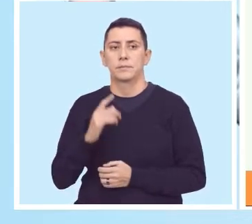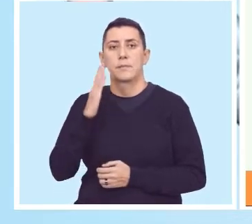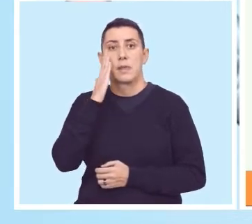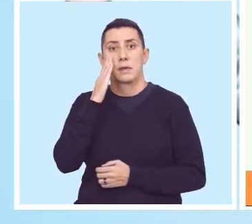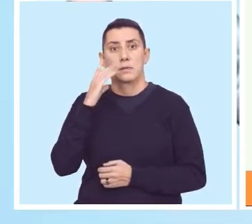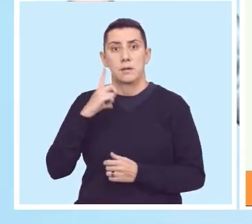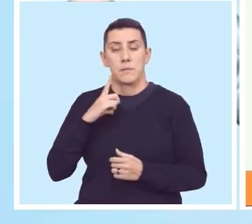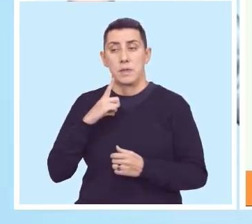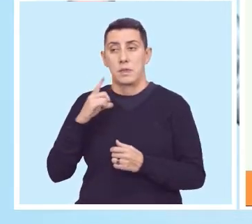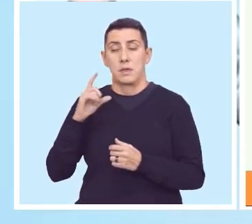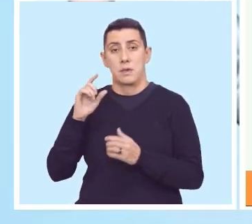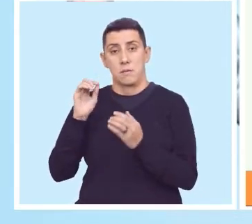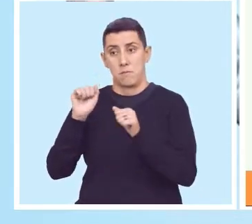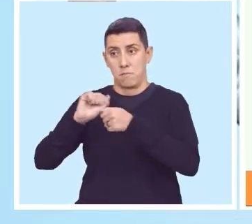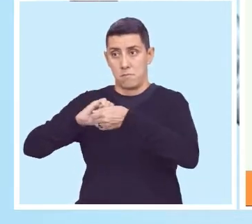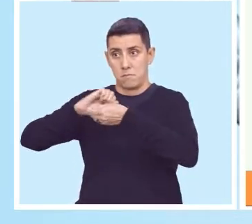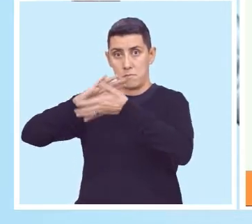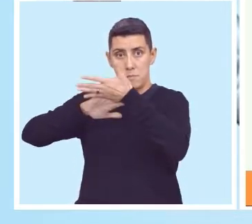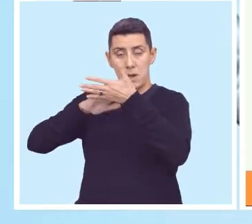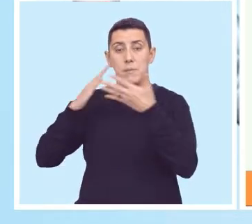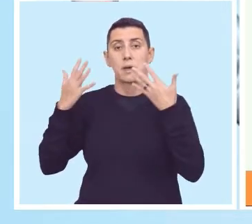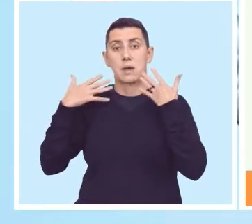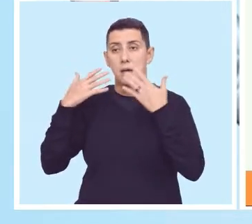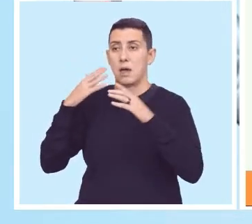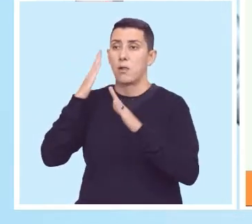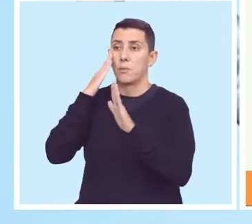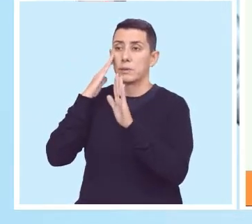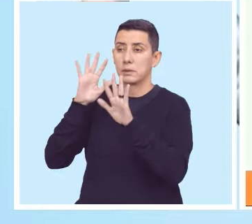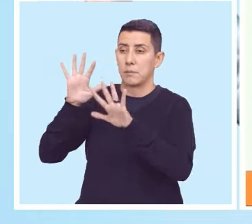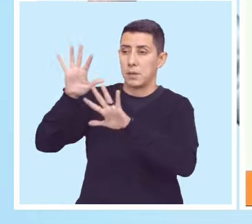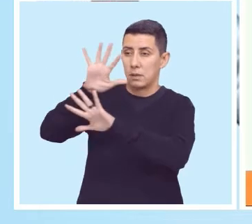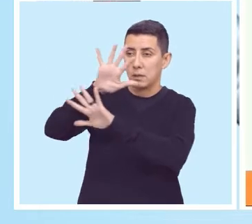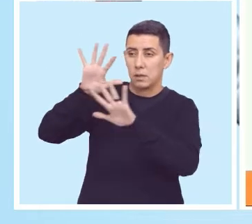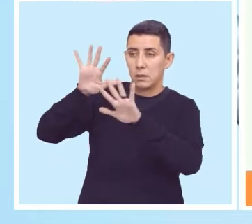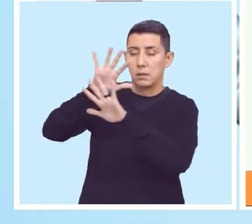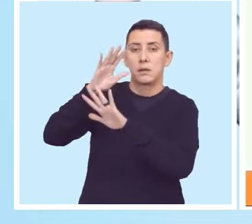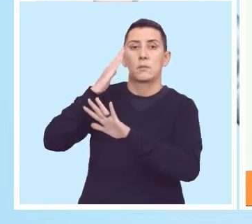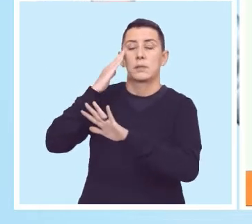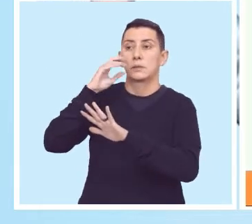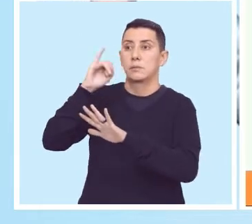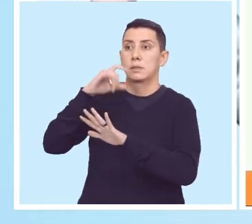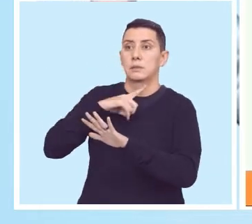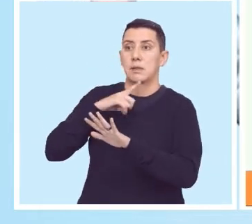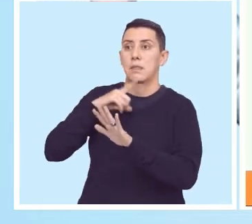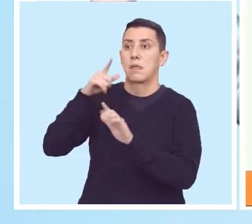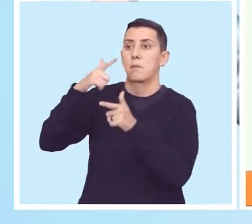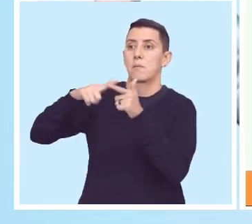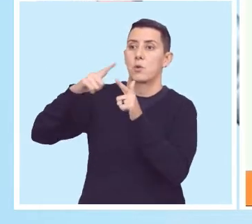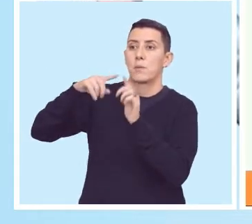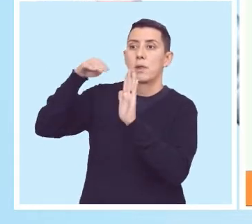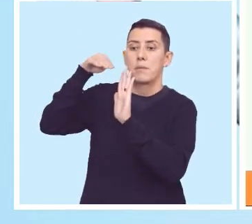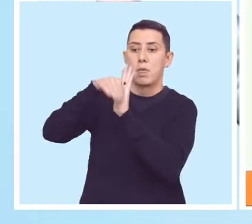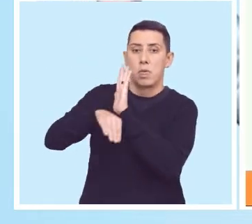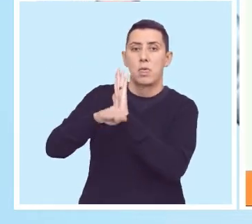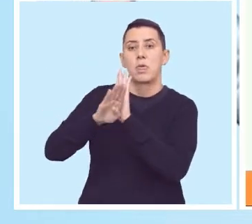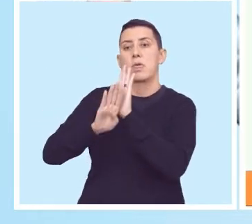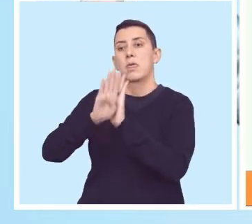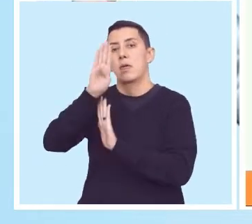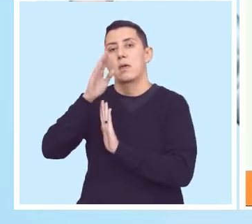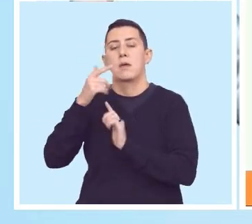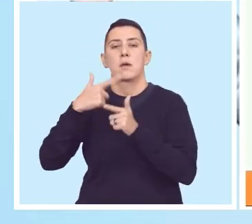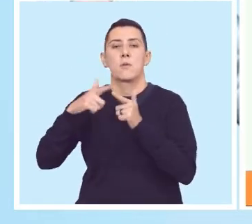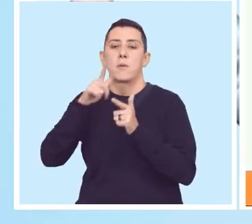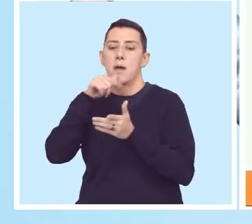calor, indicando onde está mais degradado e onde está menos degradado aquele rio. Tem esse